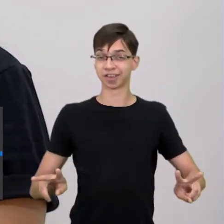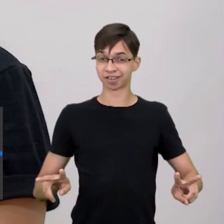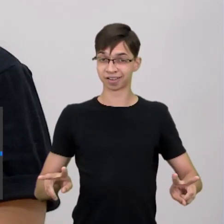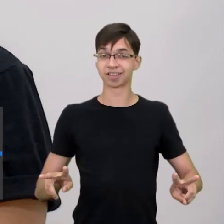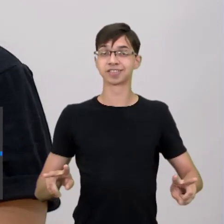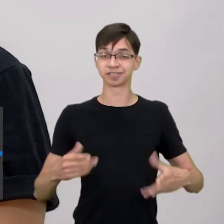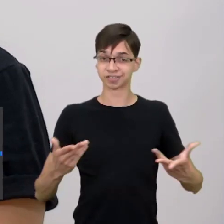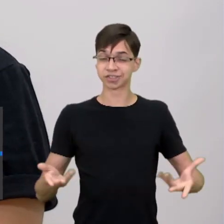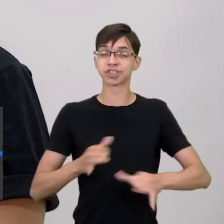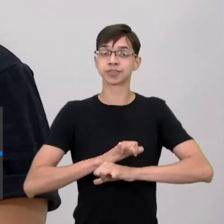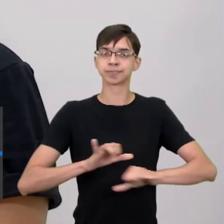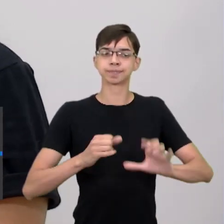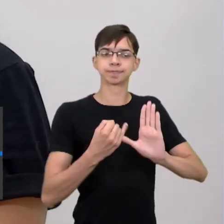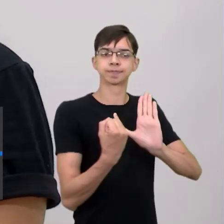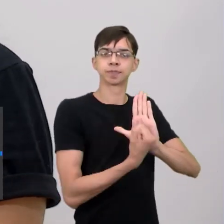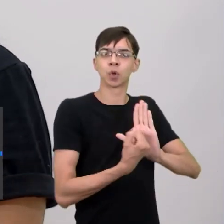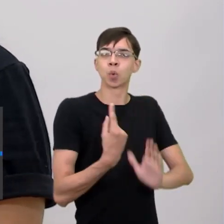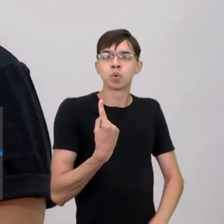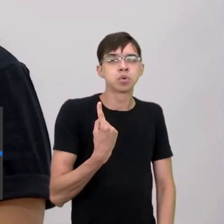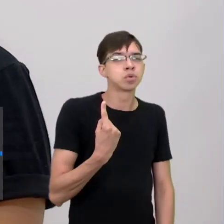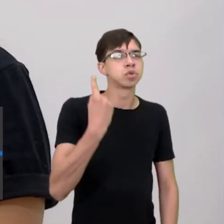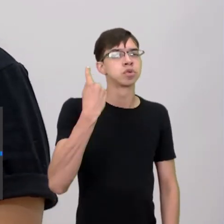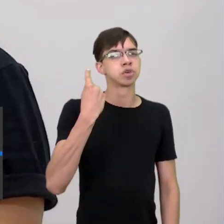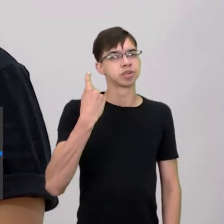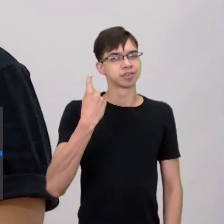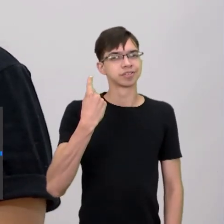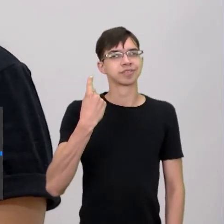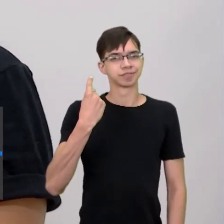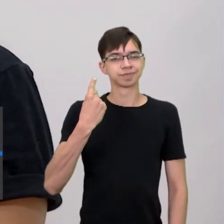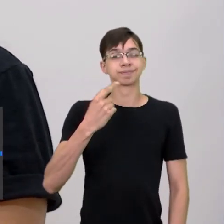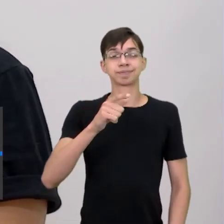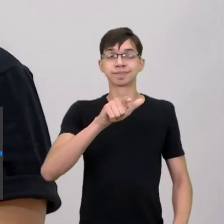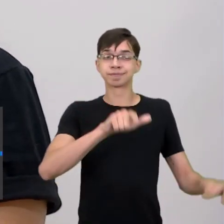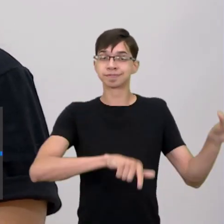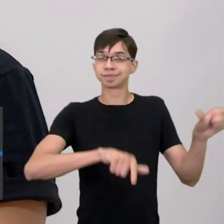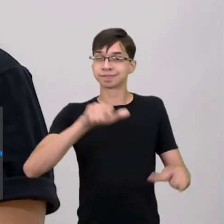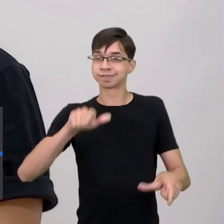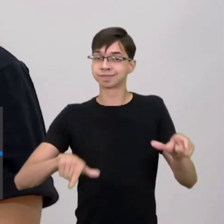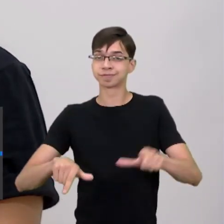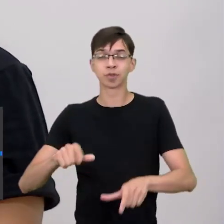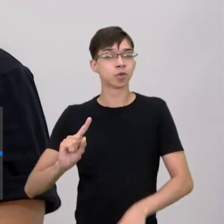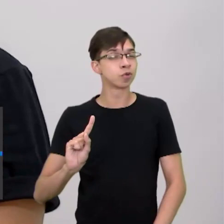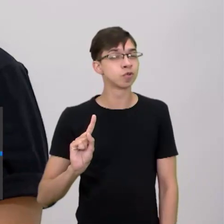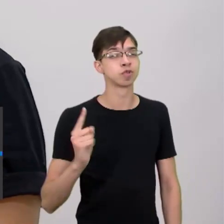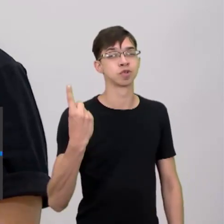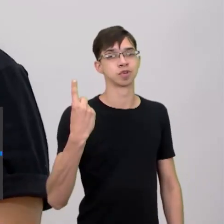torna únicos, né? E que por isso é muito importante a gente entender que não existe